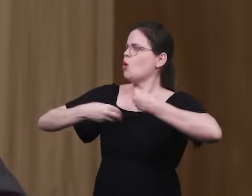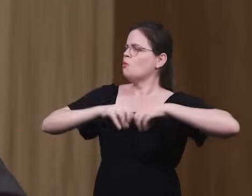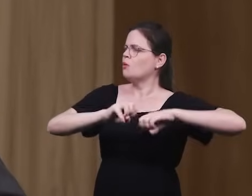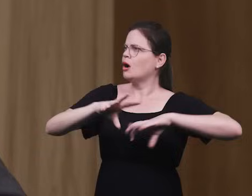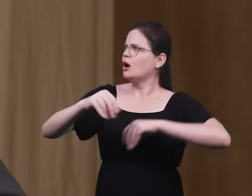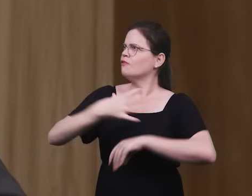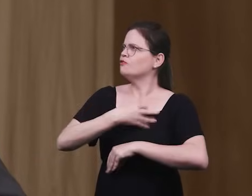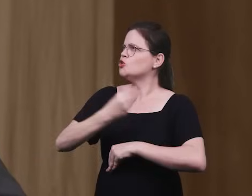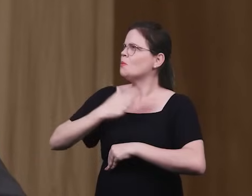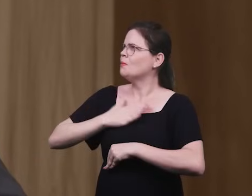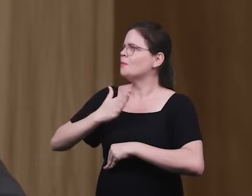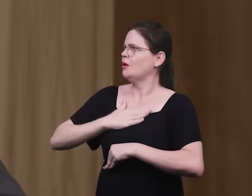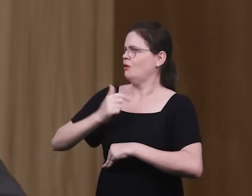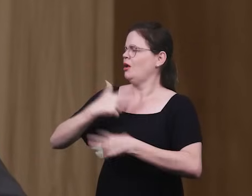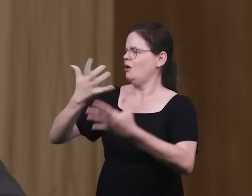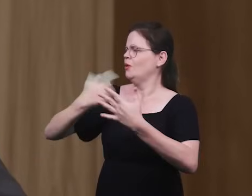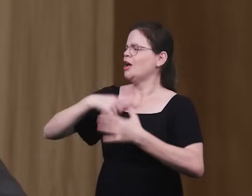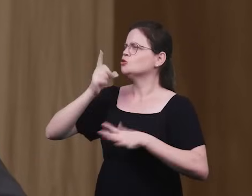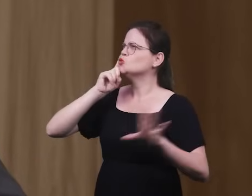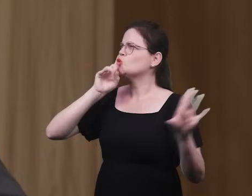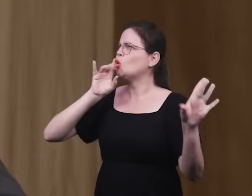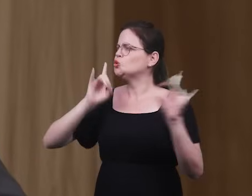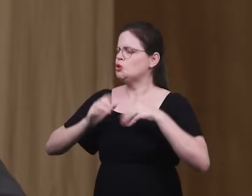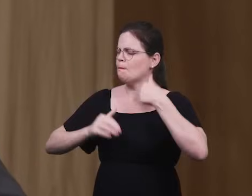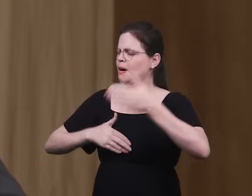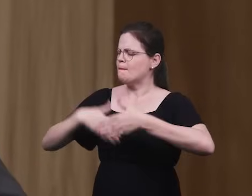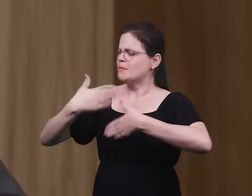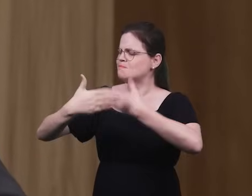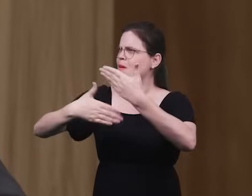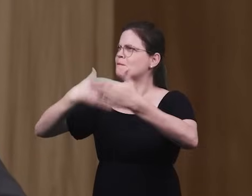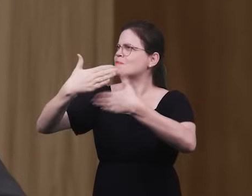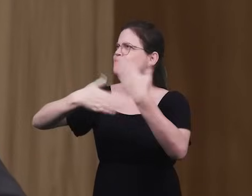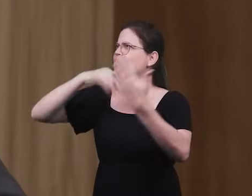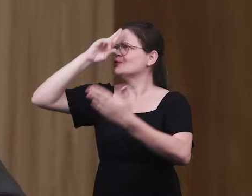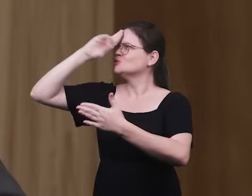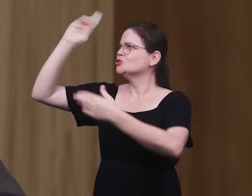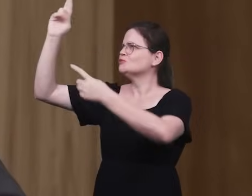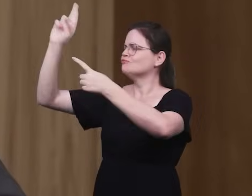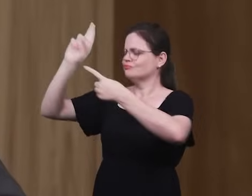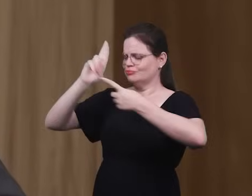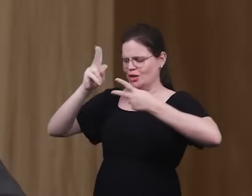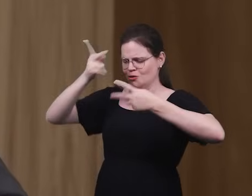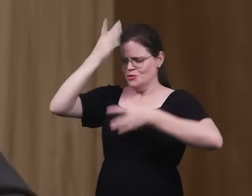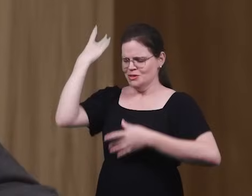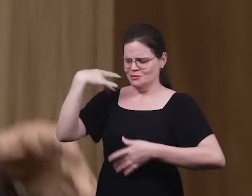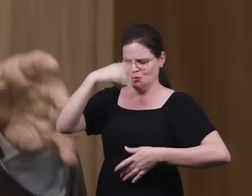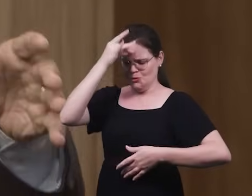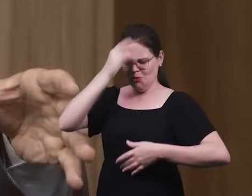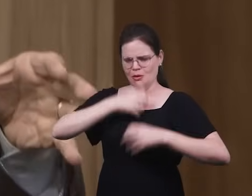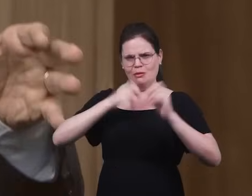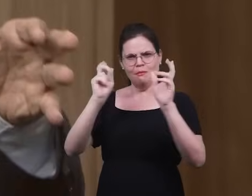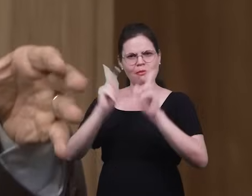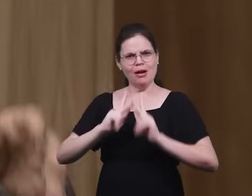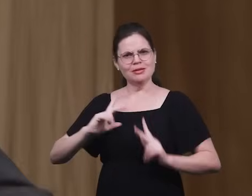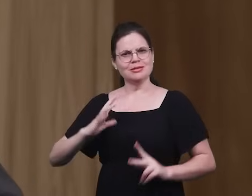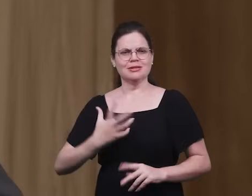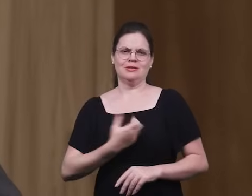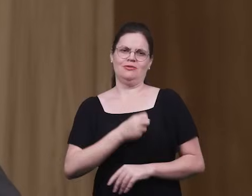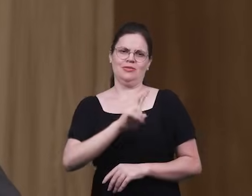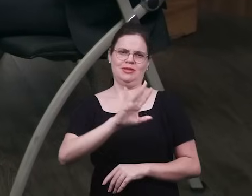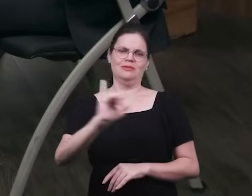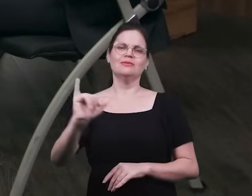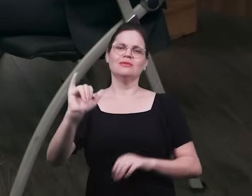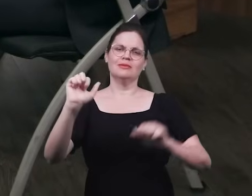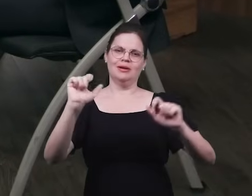quero o espírito santo dirigindo cada passo que eu der e Haverá paz haverá salvação haverá a benção do